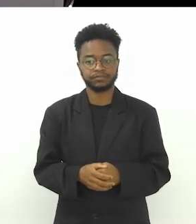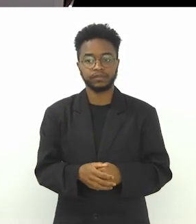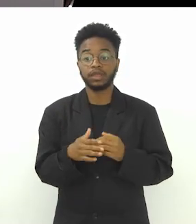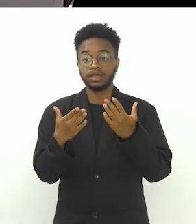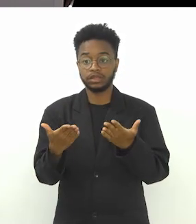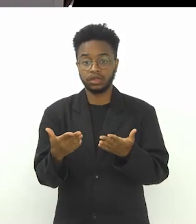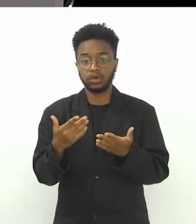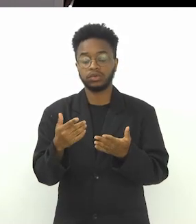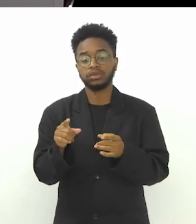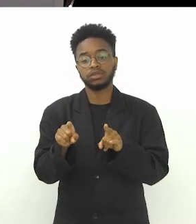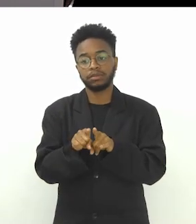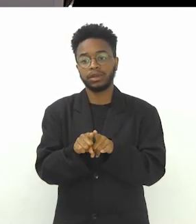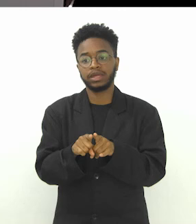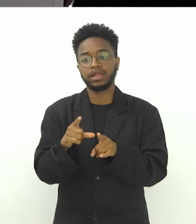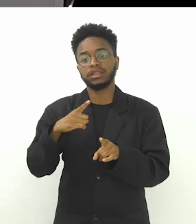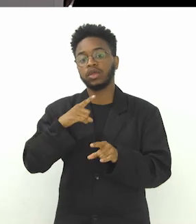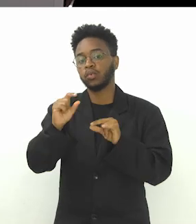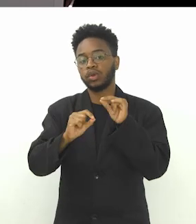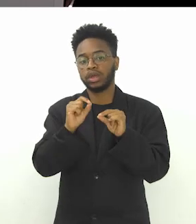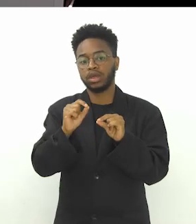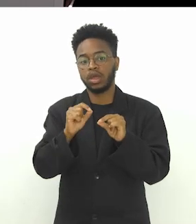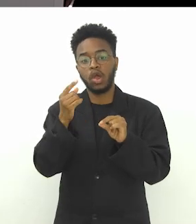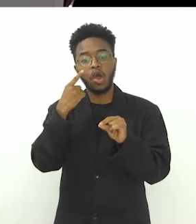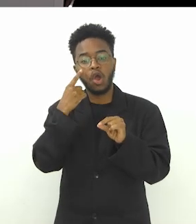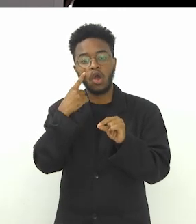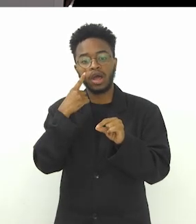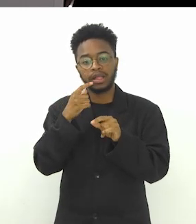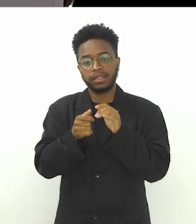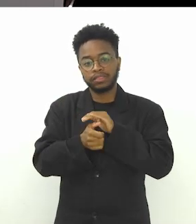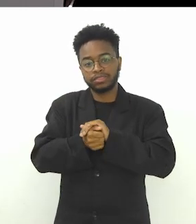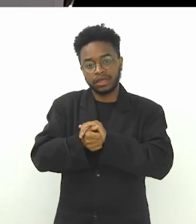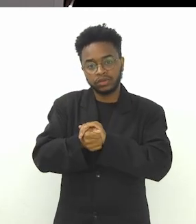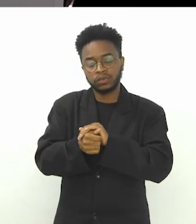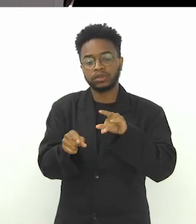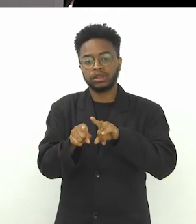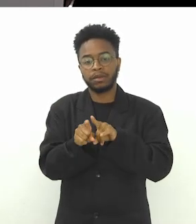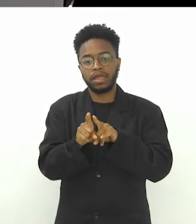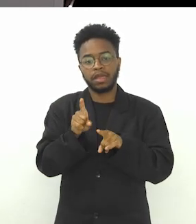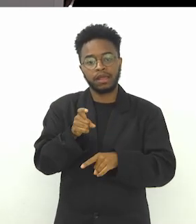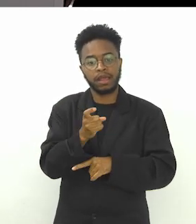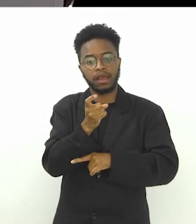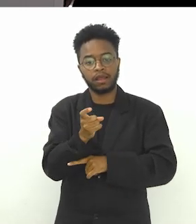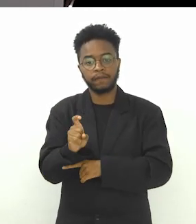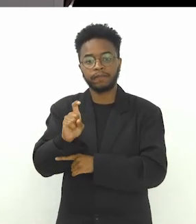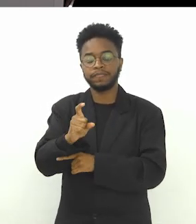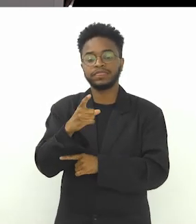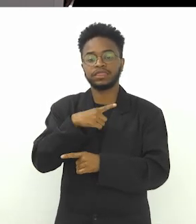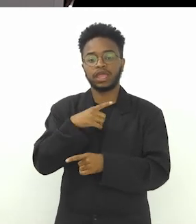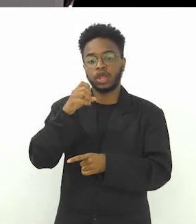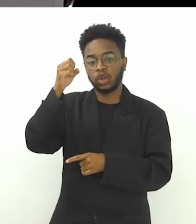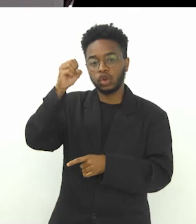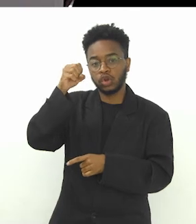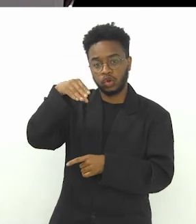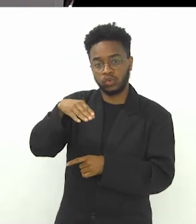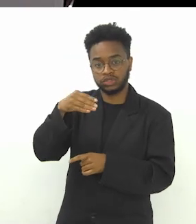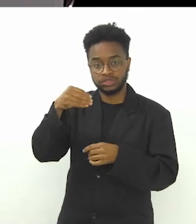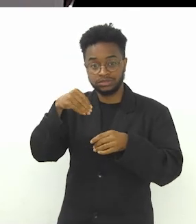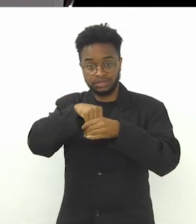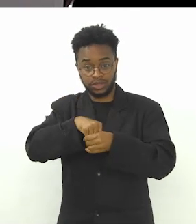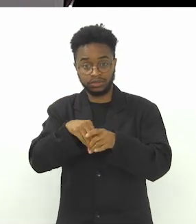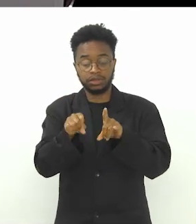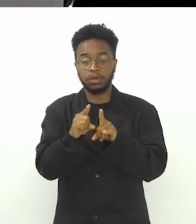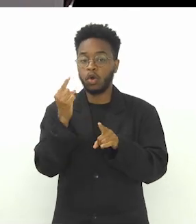faz também, ó, como eu falei do Tarcísio, tá vendo? Todas essas tartarugas, todos esses cavalos marinhos tinham iluminação por dentro, os olhos